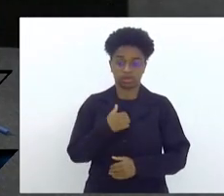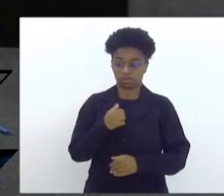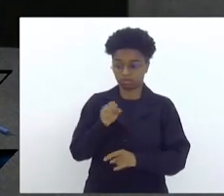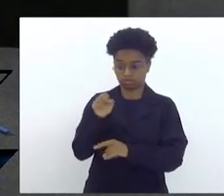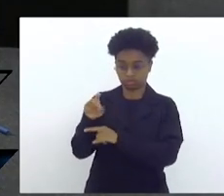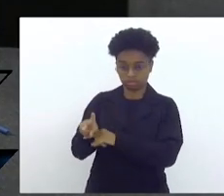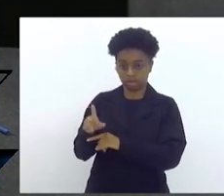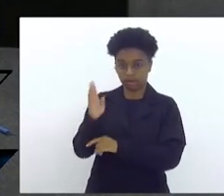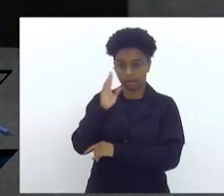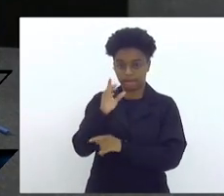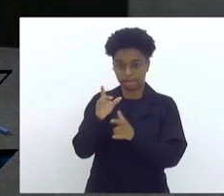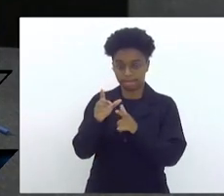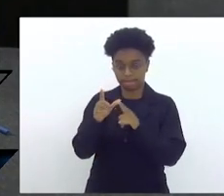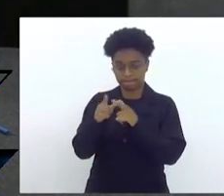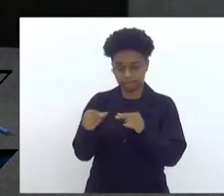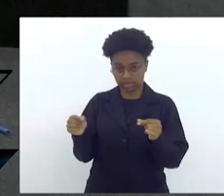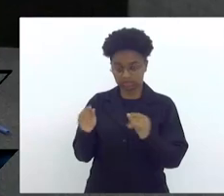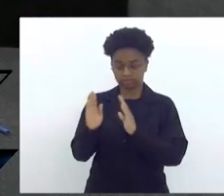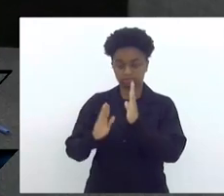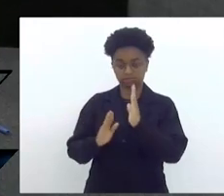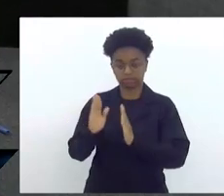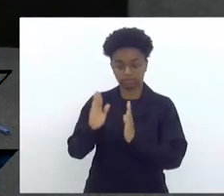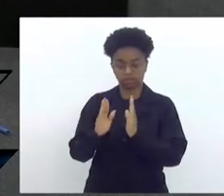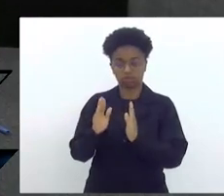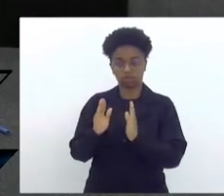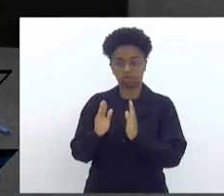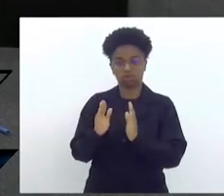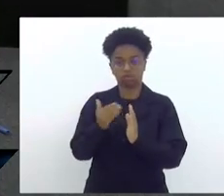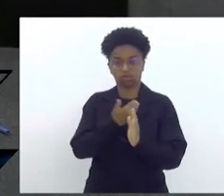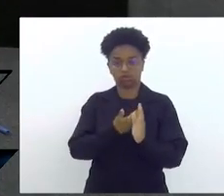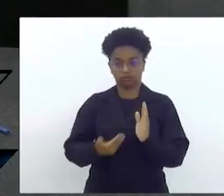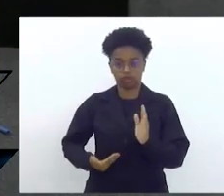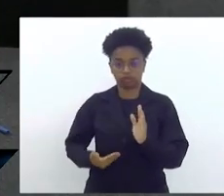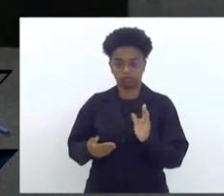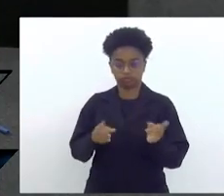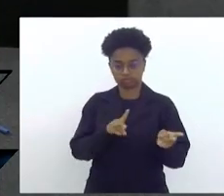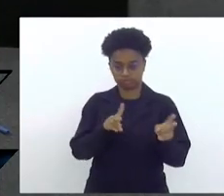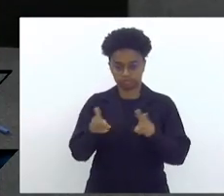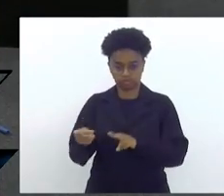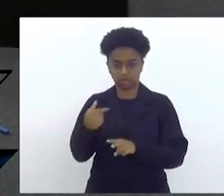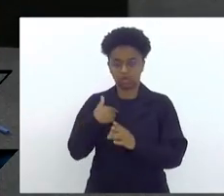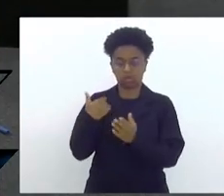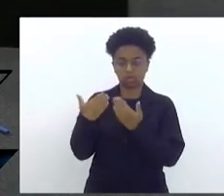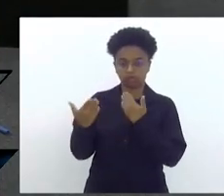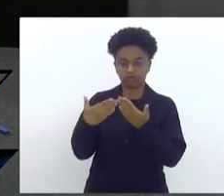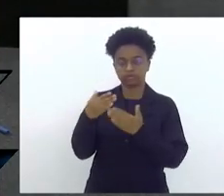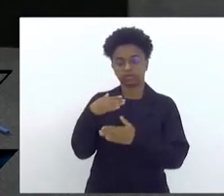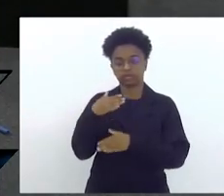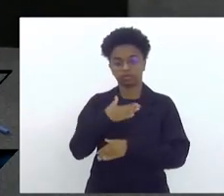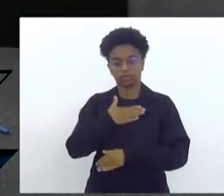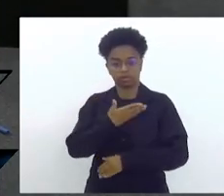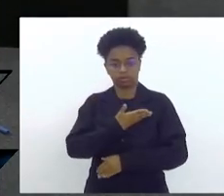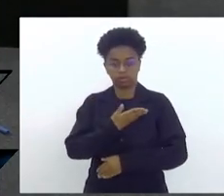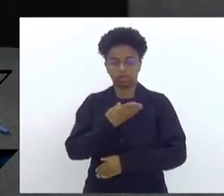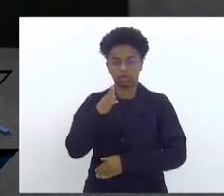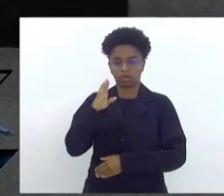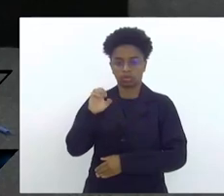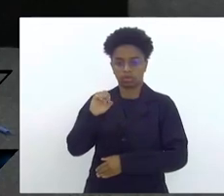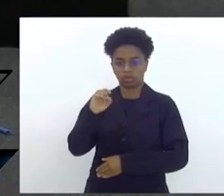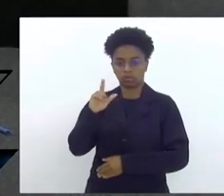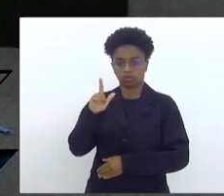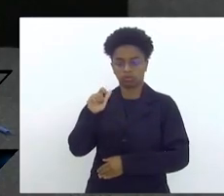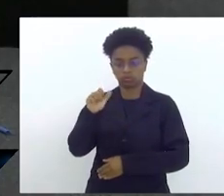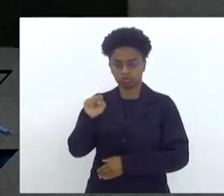Brasília ainda durante o governo de transição conversei com meu grande companheiro deputado federal Guilherme boulos sobre